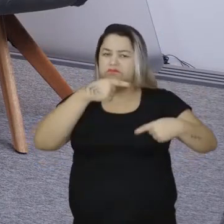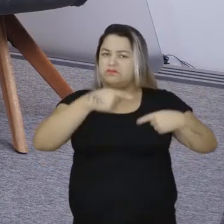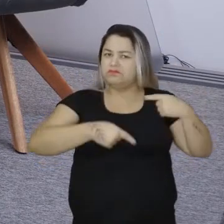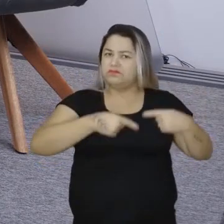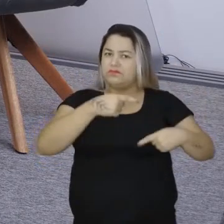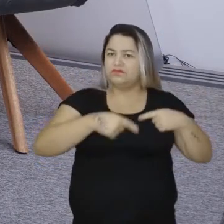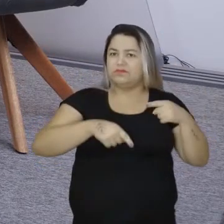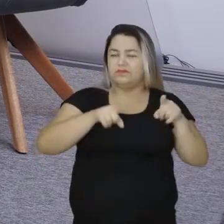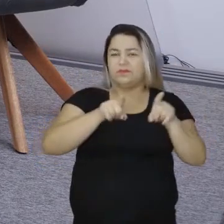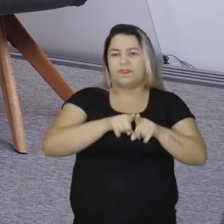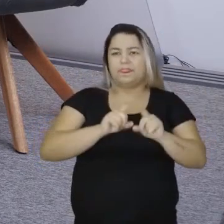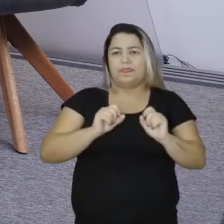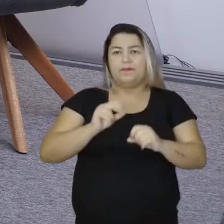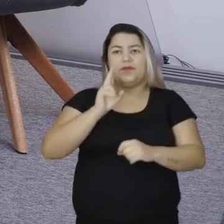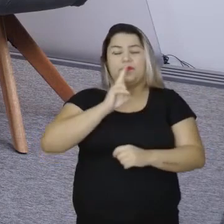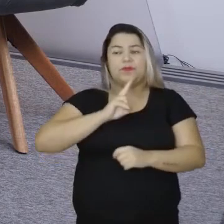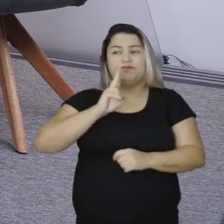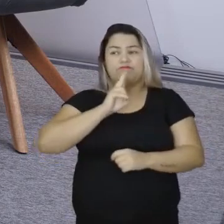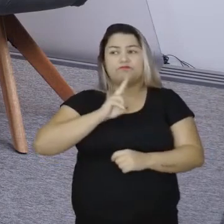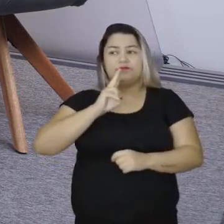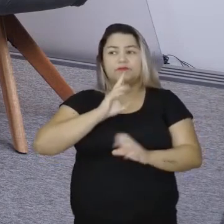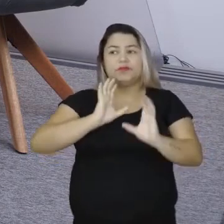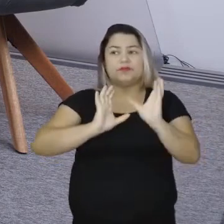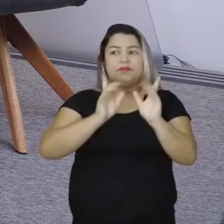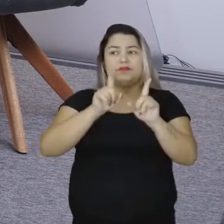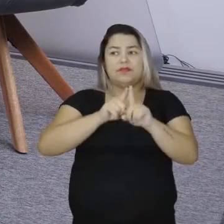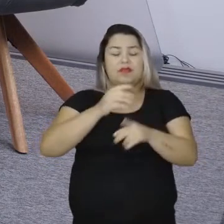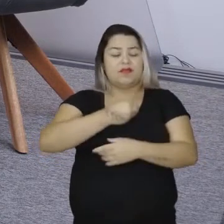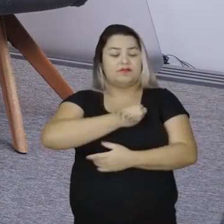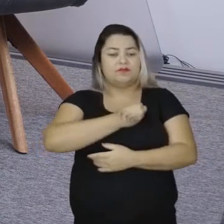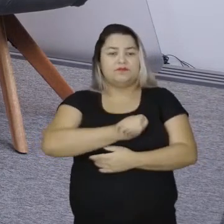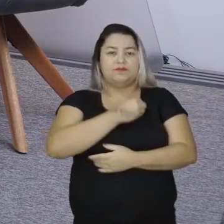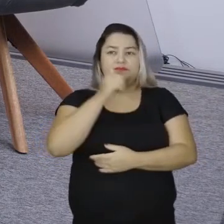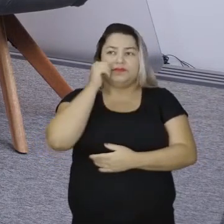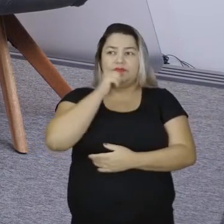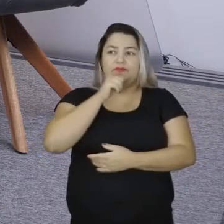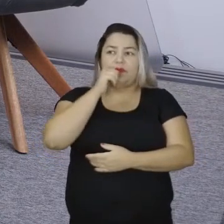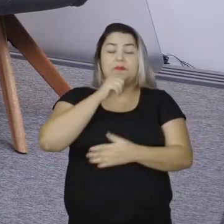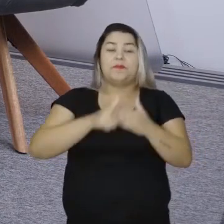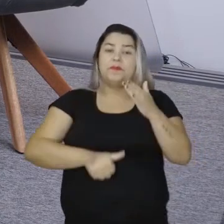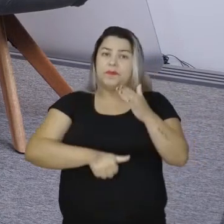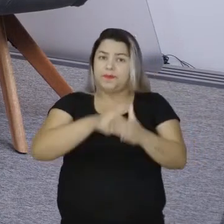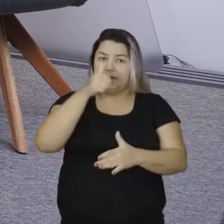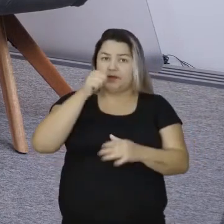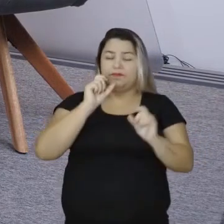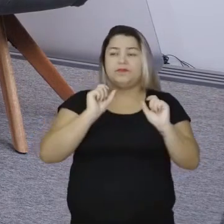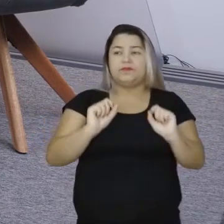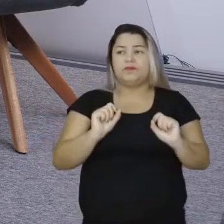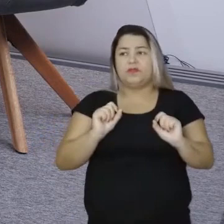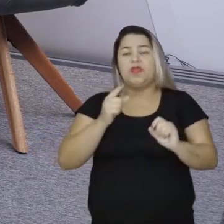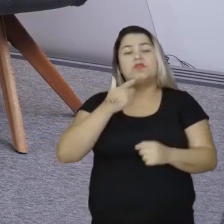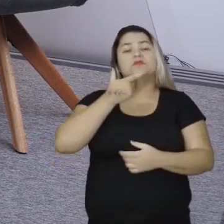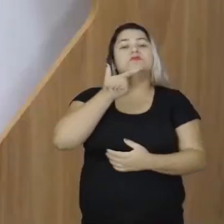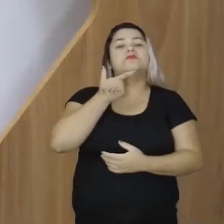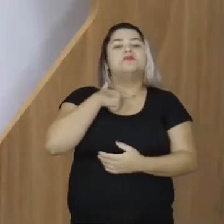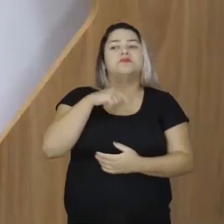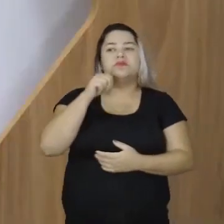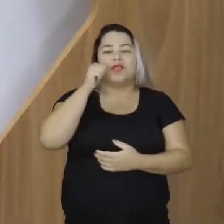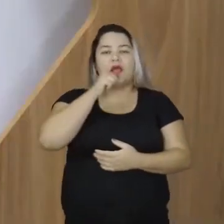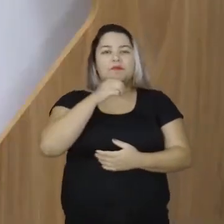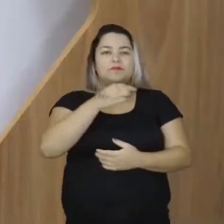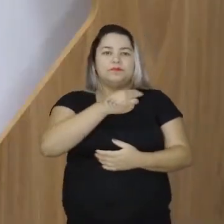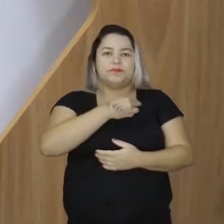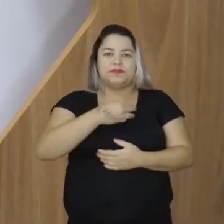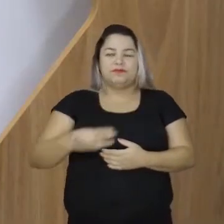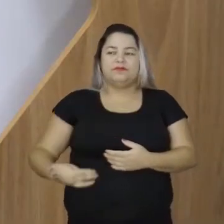as consequências da emergência climática na vida das mulheres? Então, primeiro, esse era um desejo da ministra